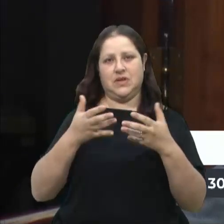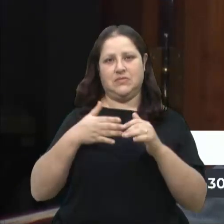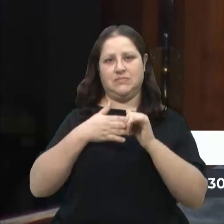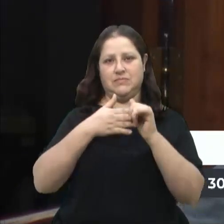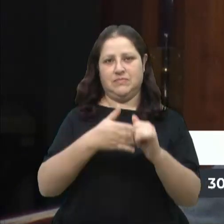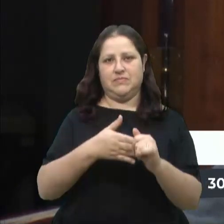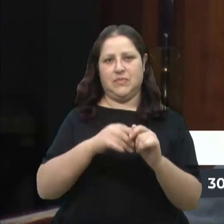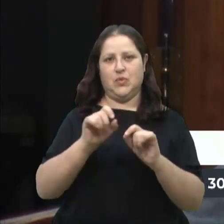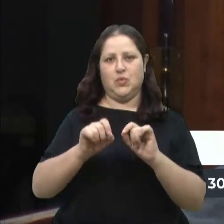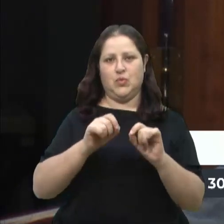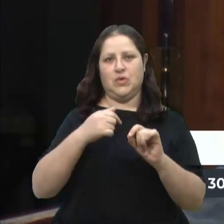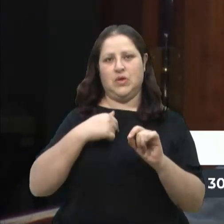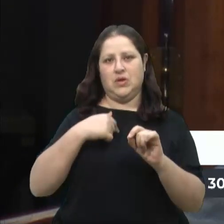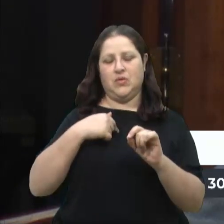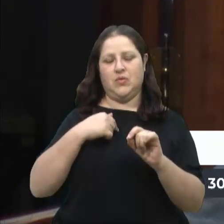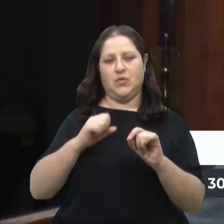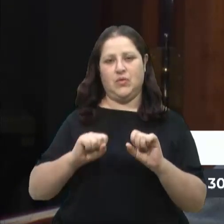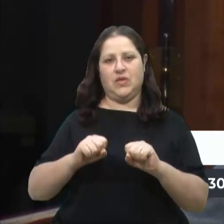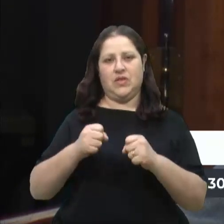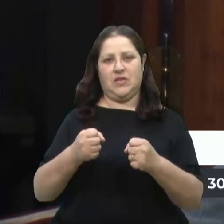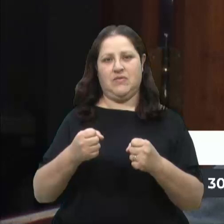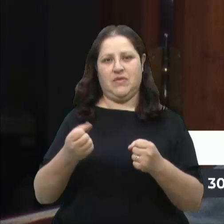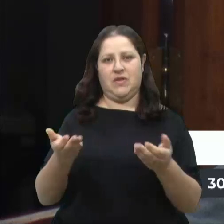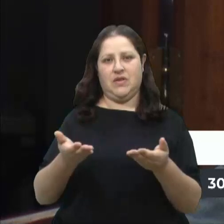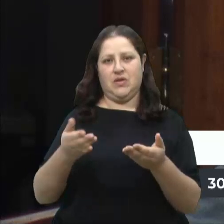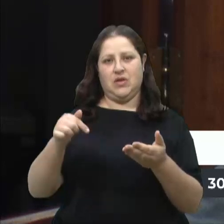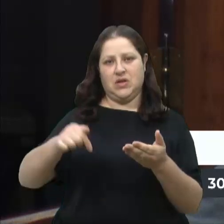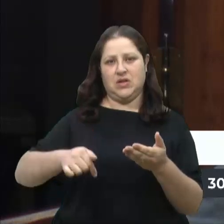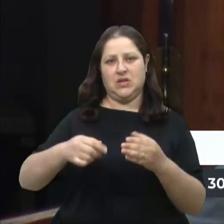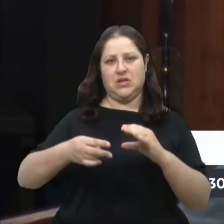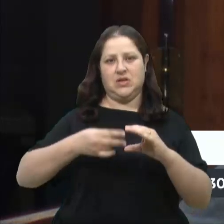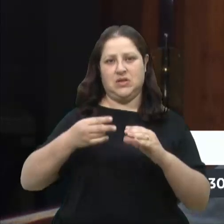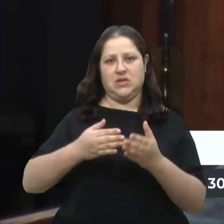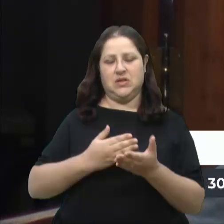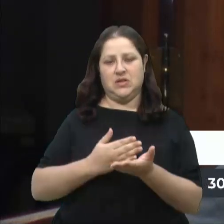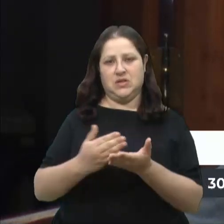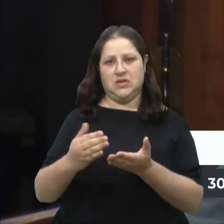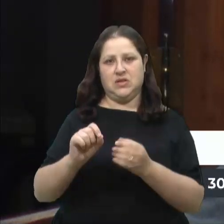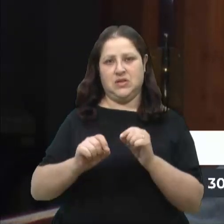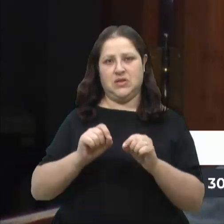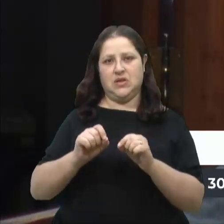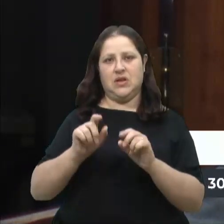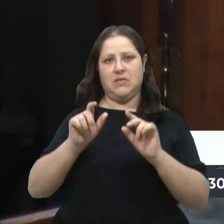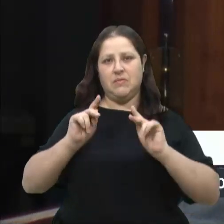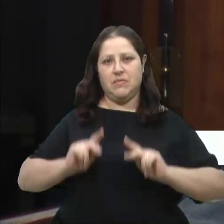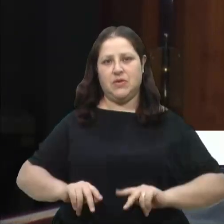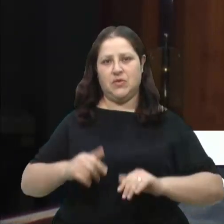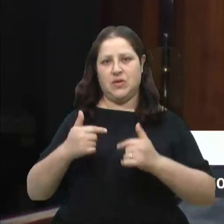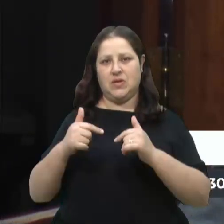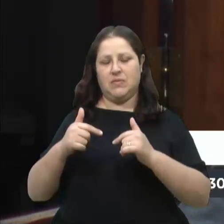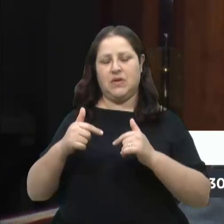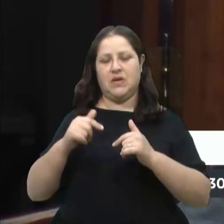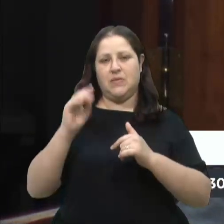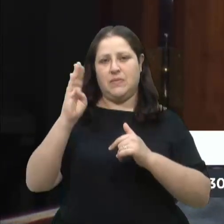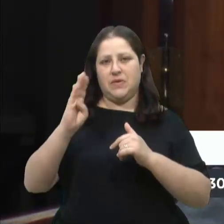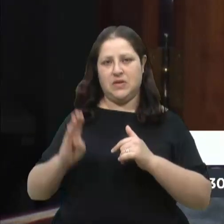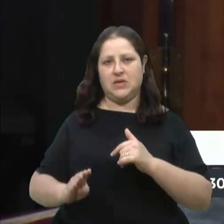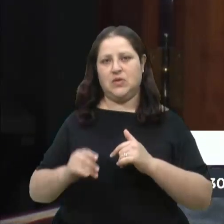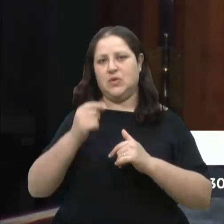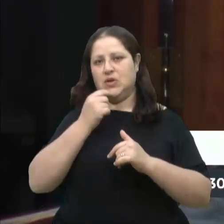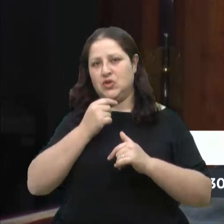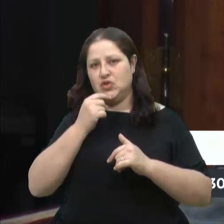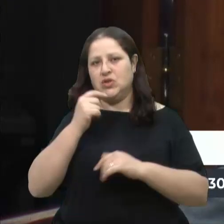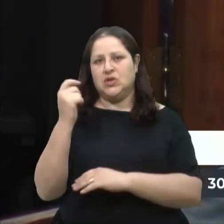questão daquilo que eu defenderei a partir de agora nessa casa, que é o agricultor e o agronegócio brasileiro, caxiense